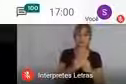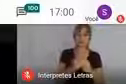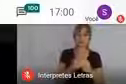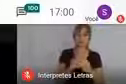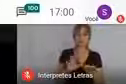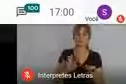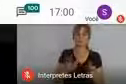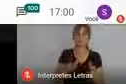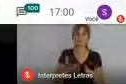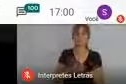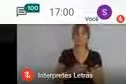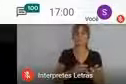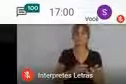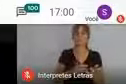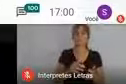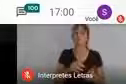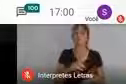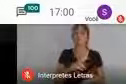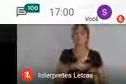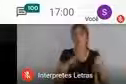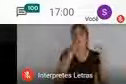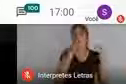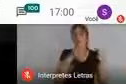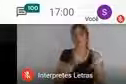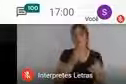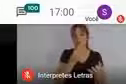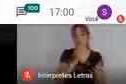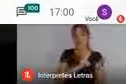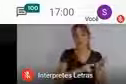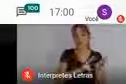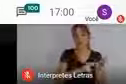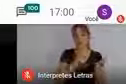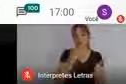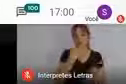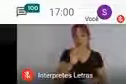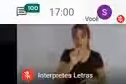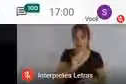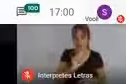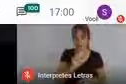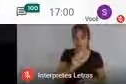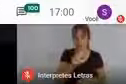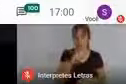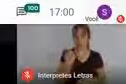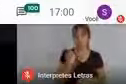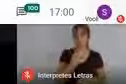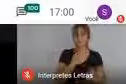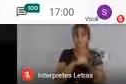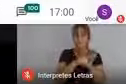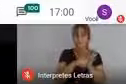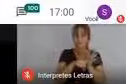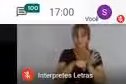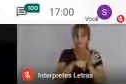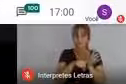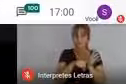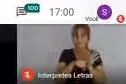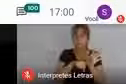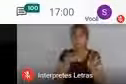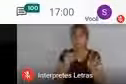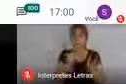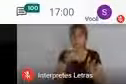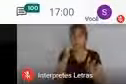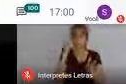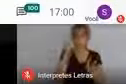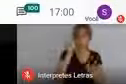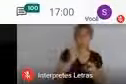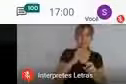Então, eu trouxe aqui, de cada um deles, algumas cartas linguísticas, para nós entrarmos, enveredarmos e conhecermos mais,